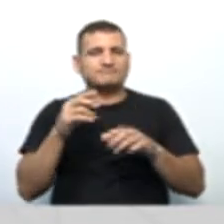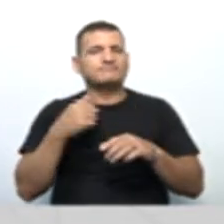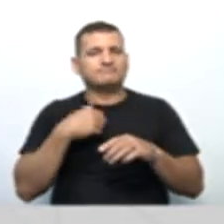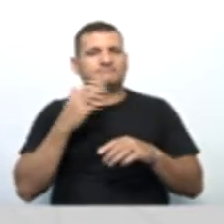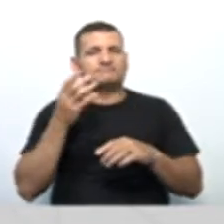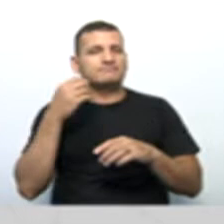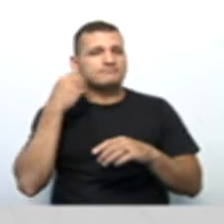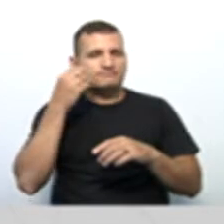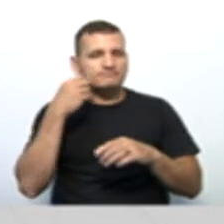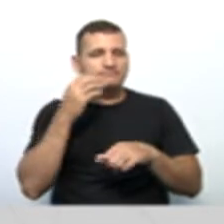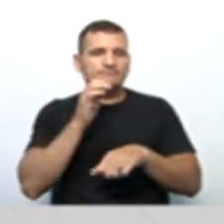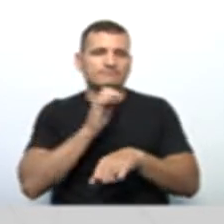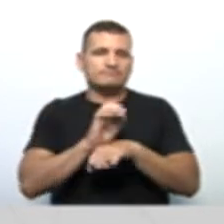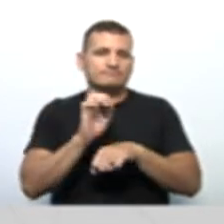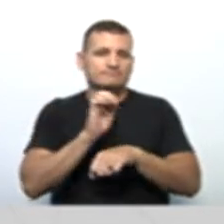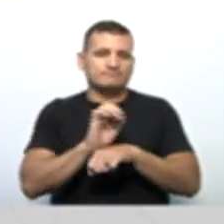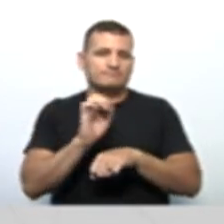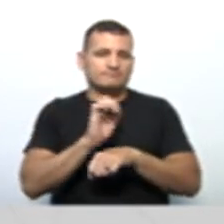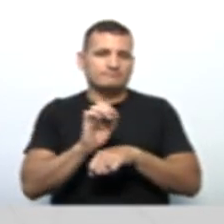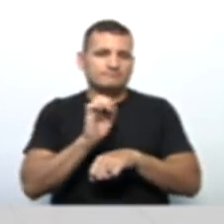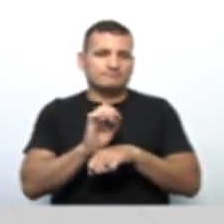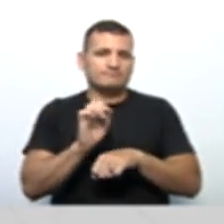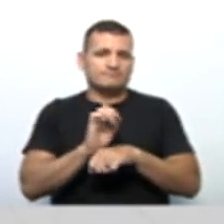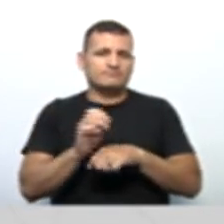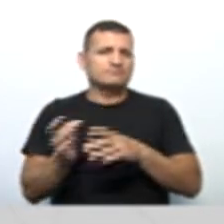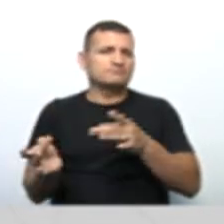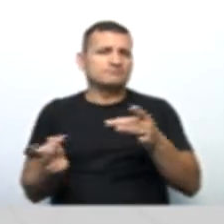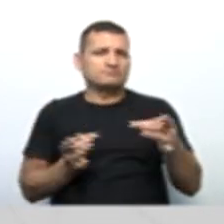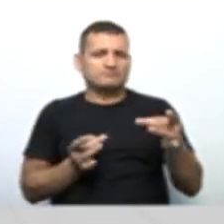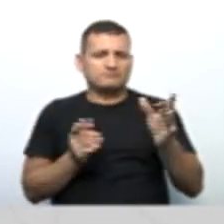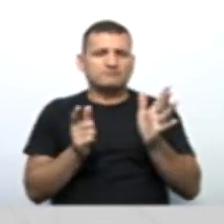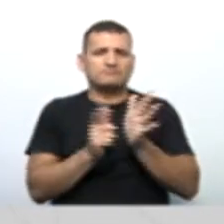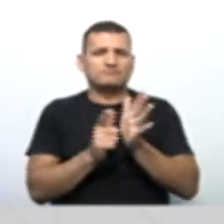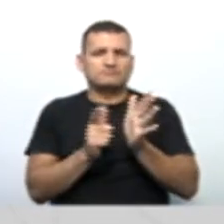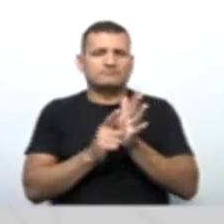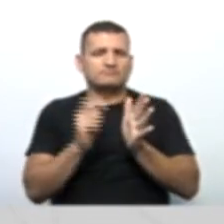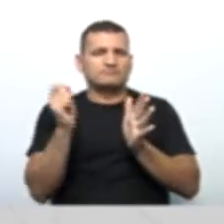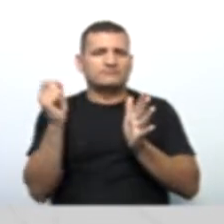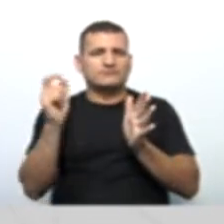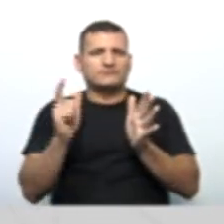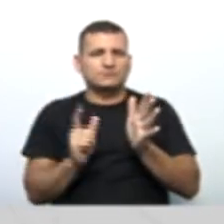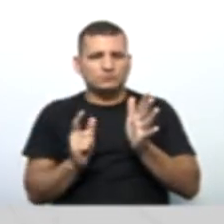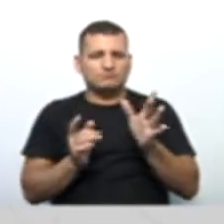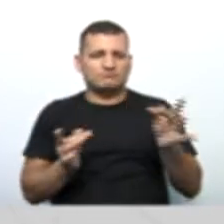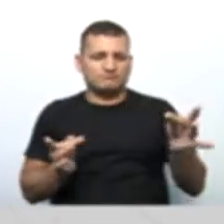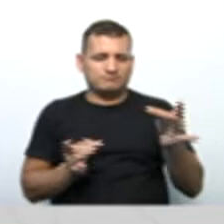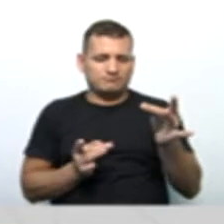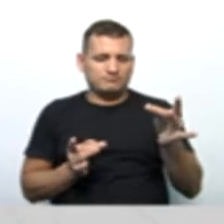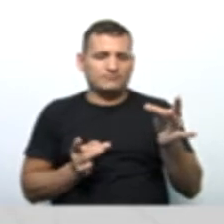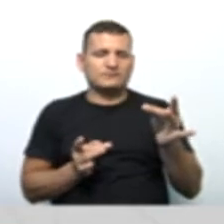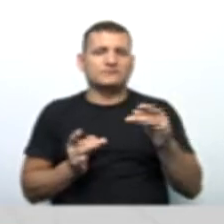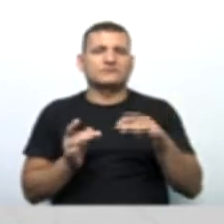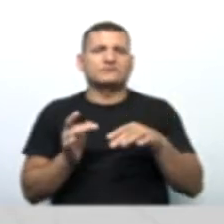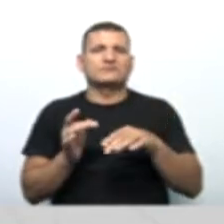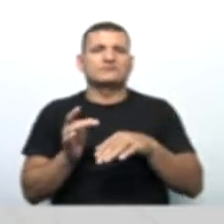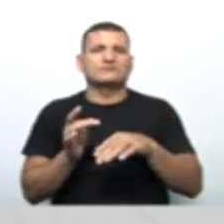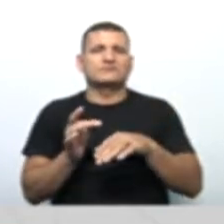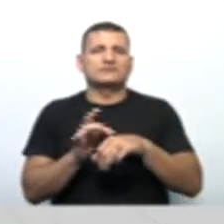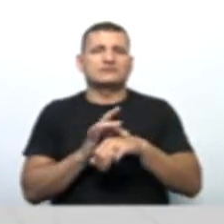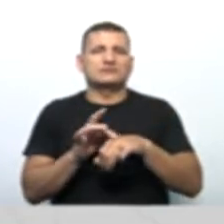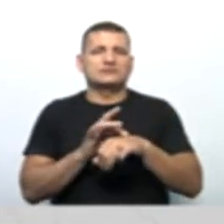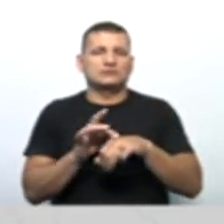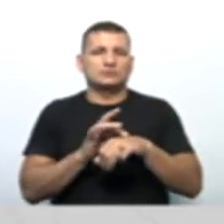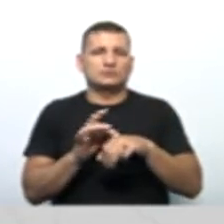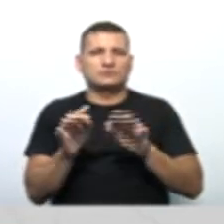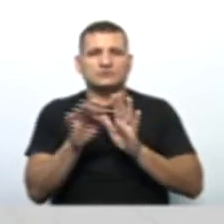inglês lá eles colocaram levaram aquele papel que a moça azul é colocar os textos em inglês tudo de preto vai lá na